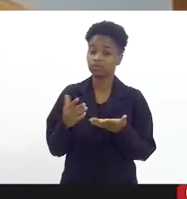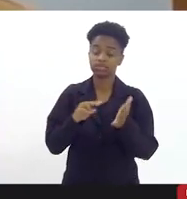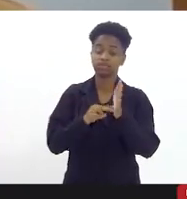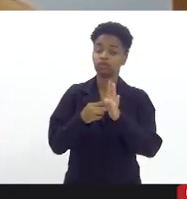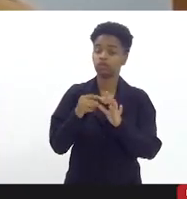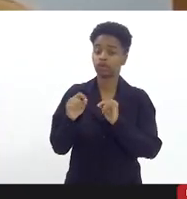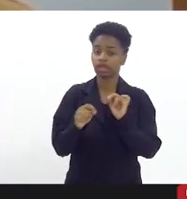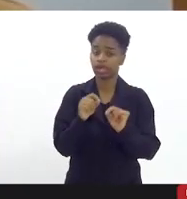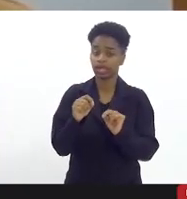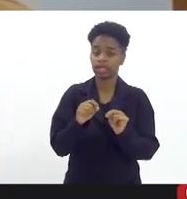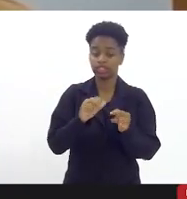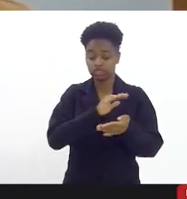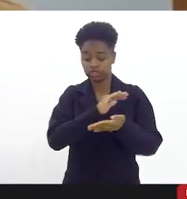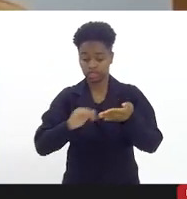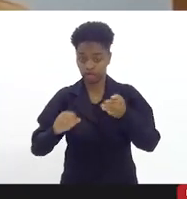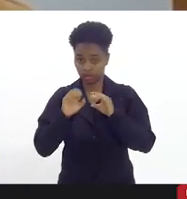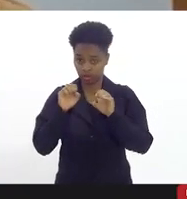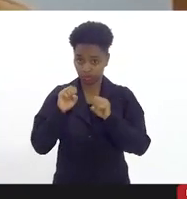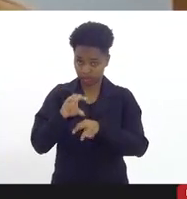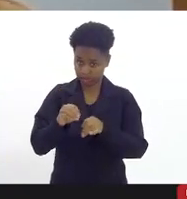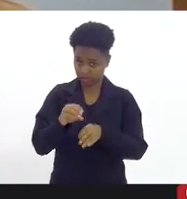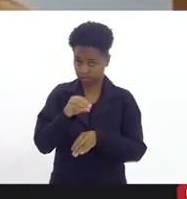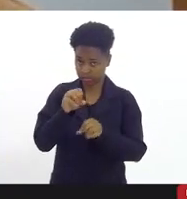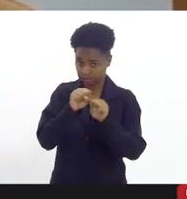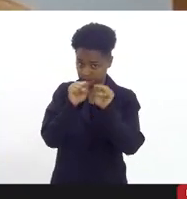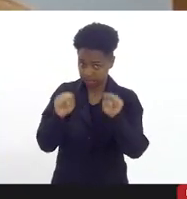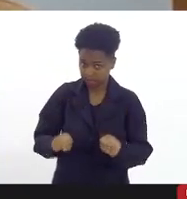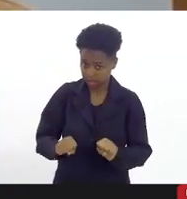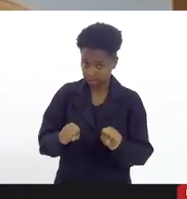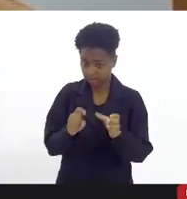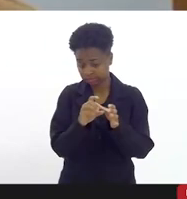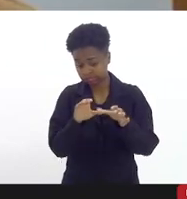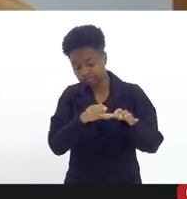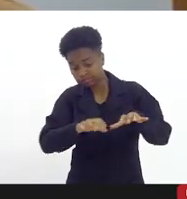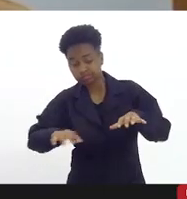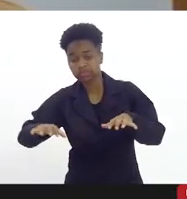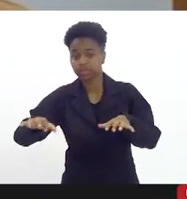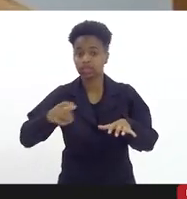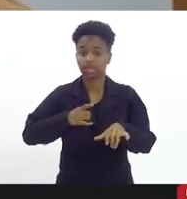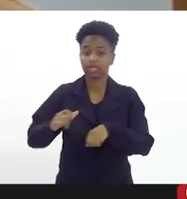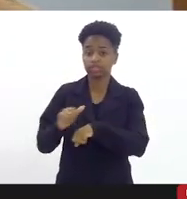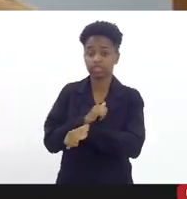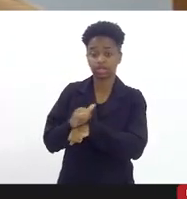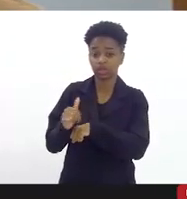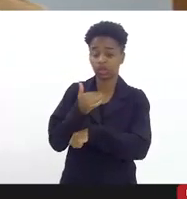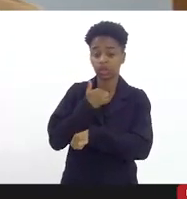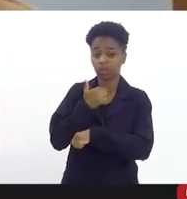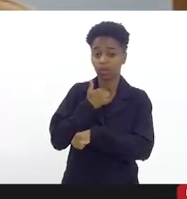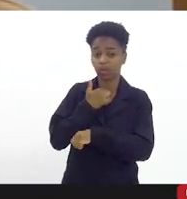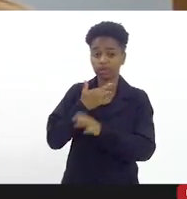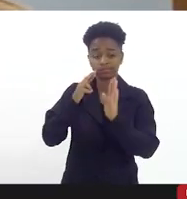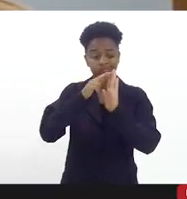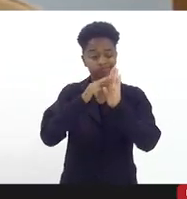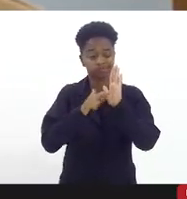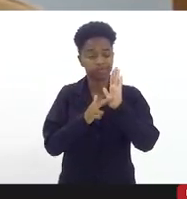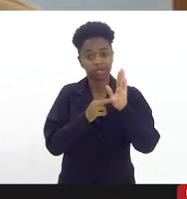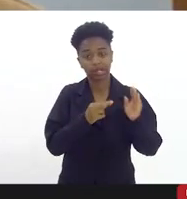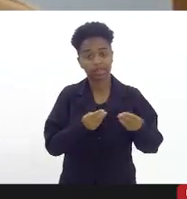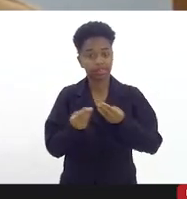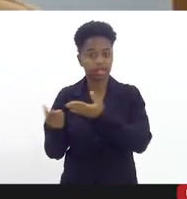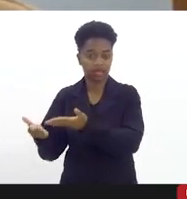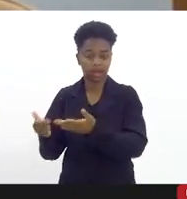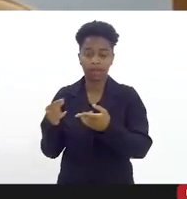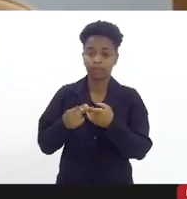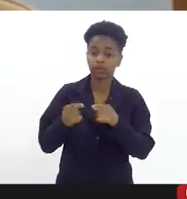a educação do Sistema Nacional de Educação ela já cria um mecanismo de ela não ser hipótese alguma regulamentada ou